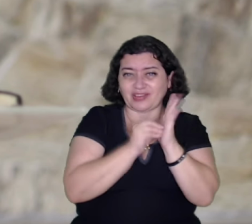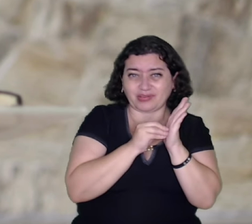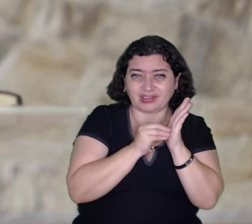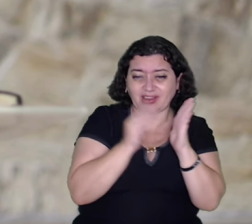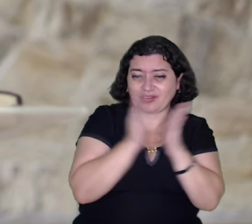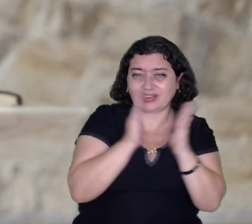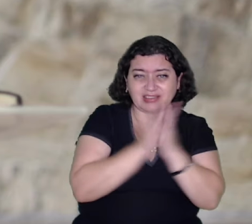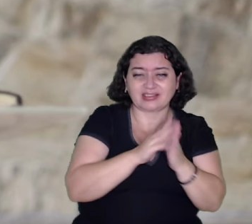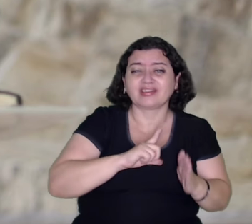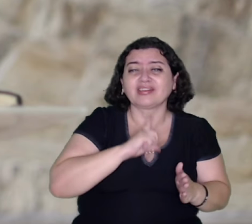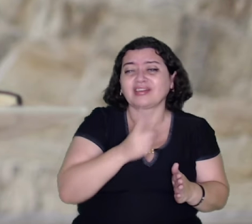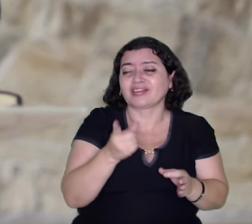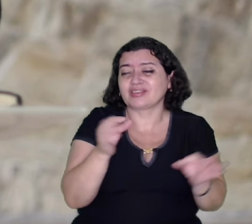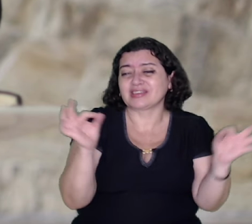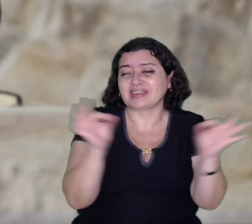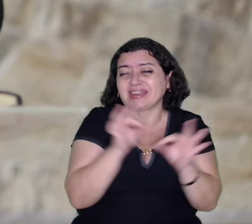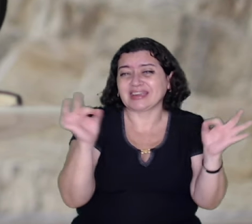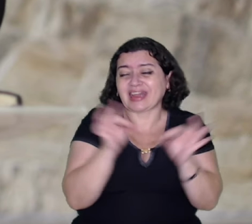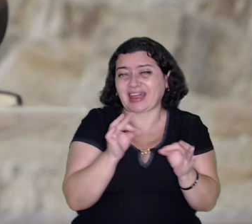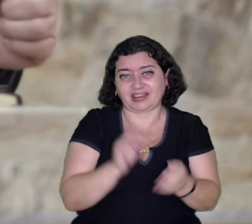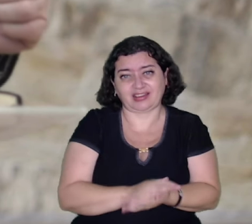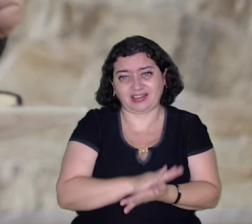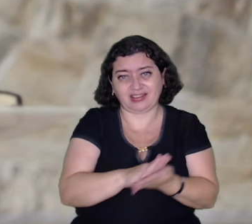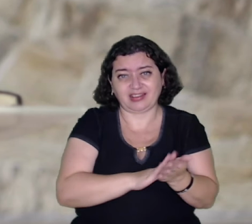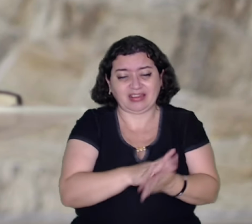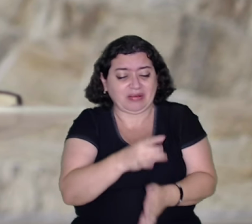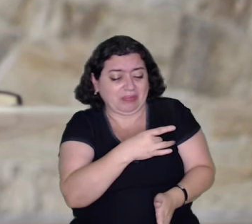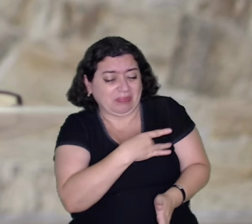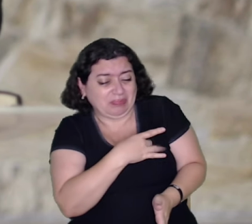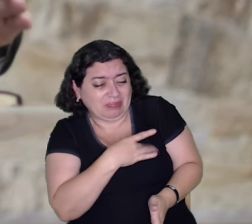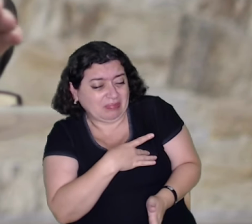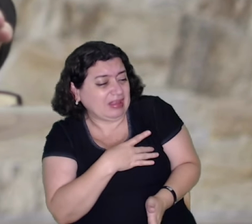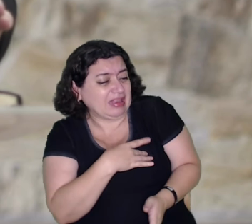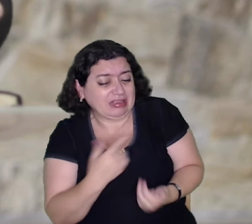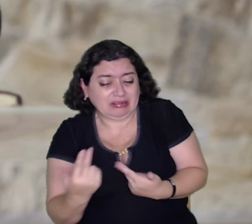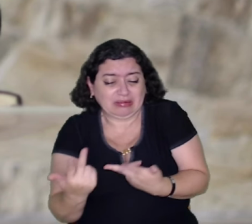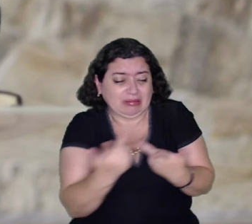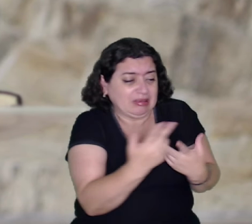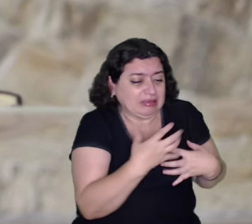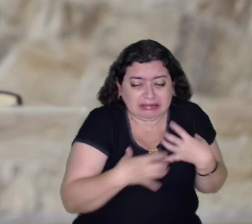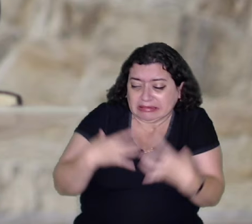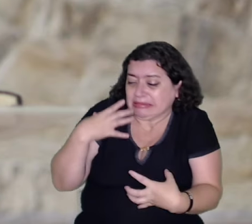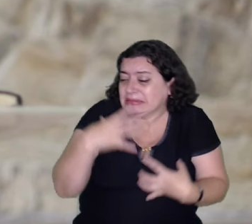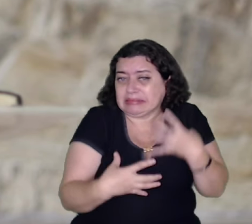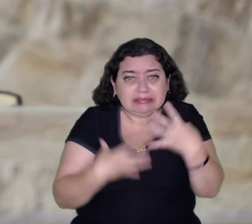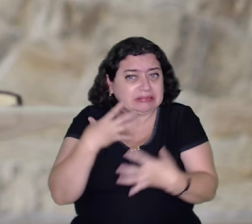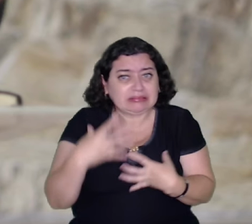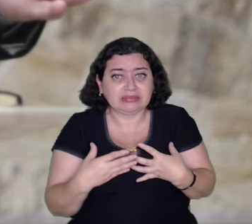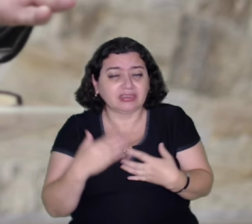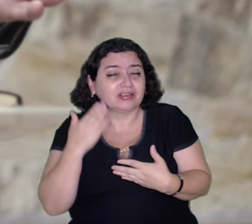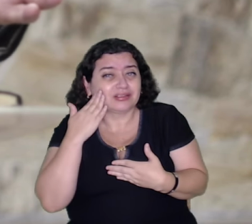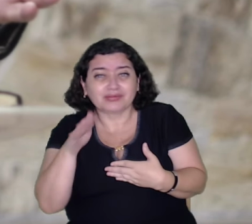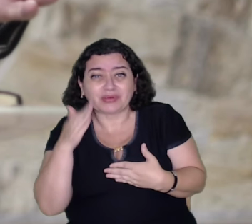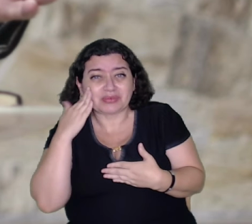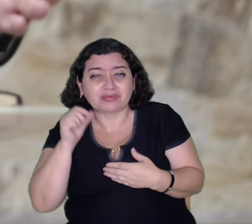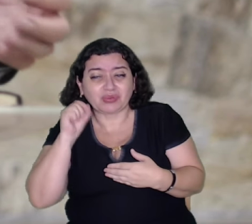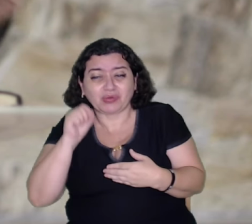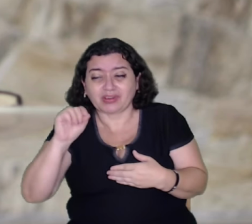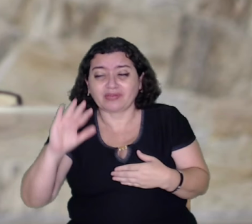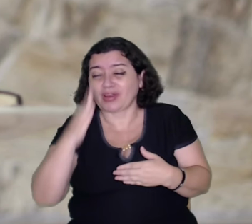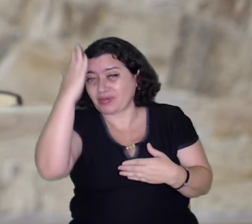nada. Vai ser a mesmice, vamos ter medo, vamos ficar apavorados, não vamos saber o que vai